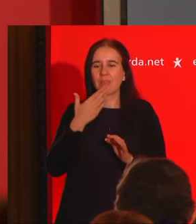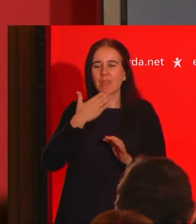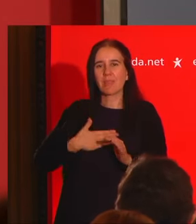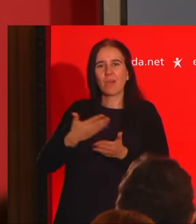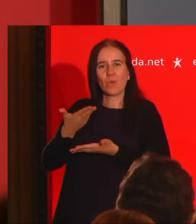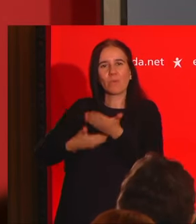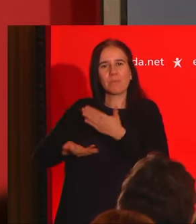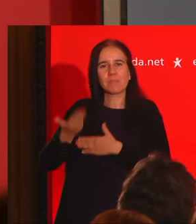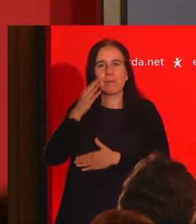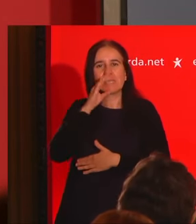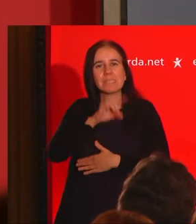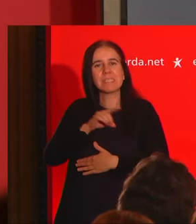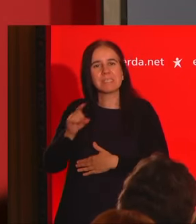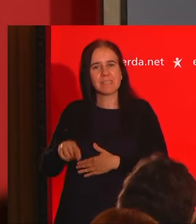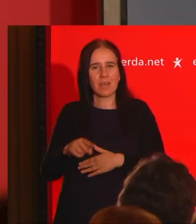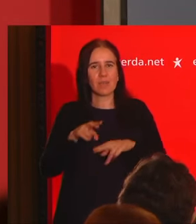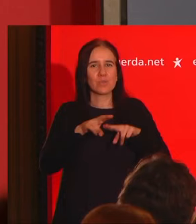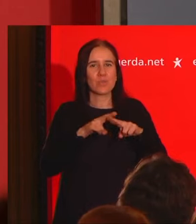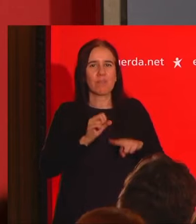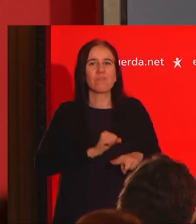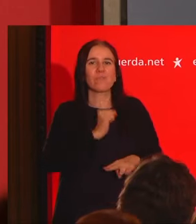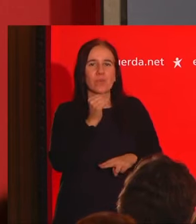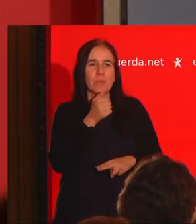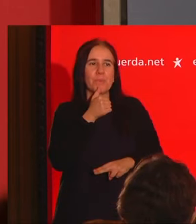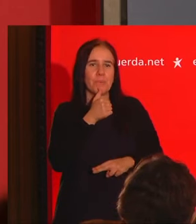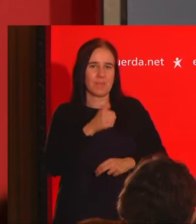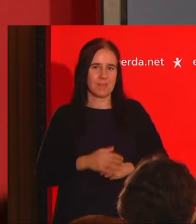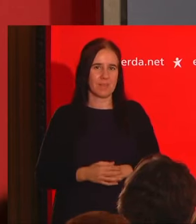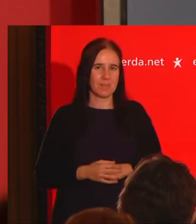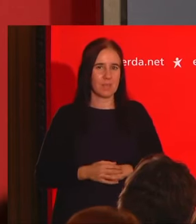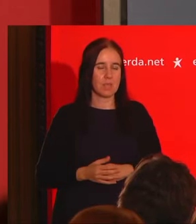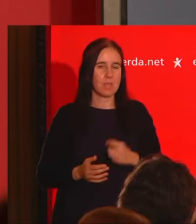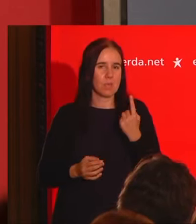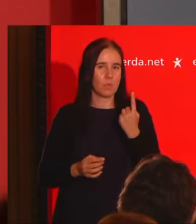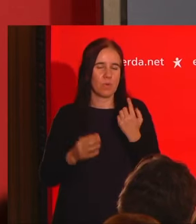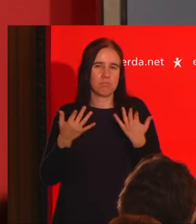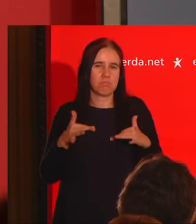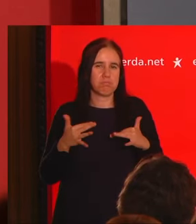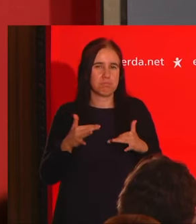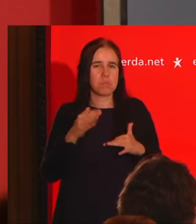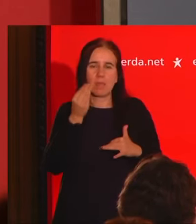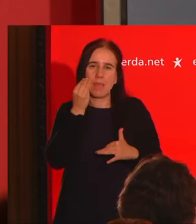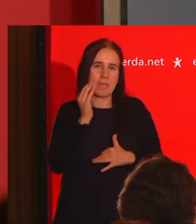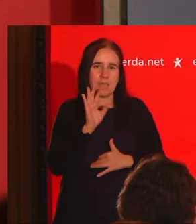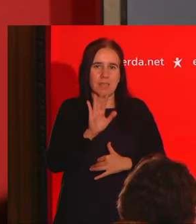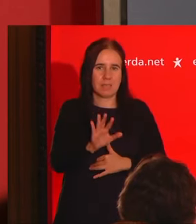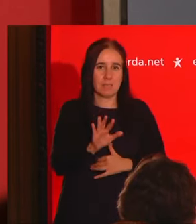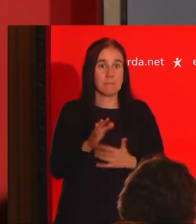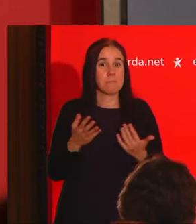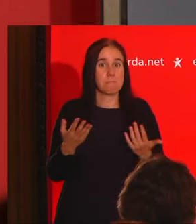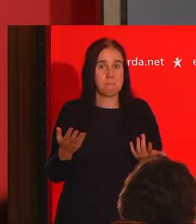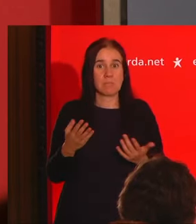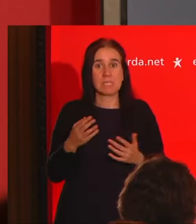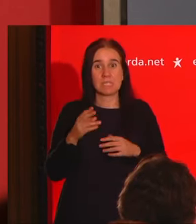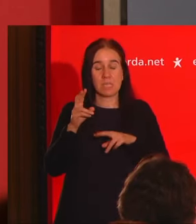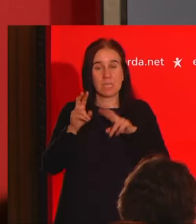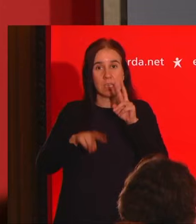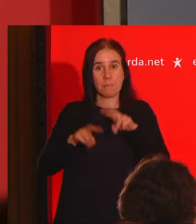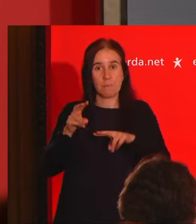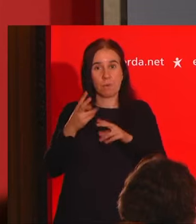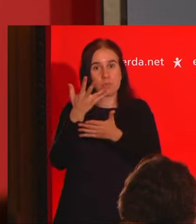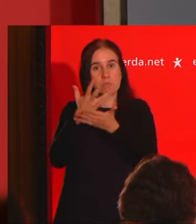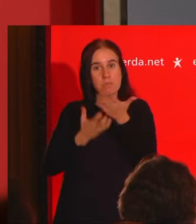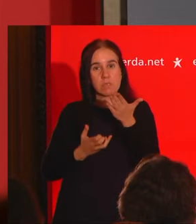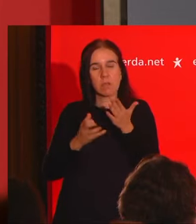compensador do que furtar uns chocolates. E há uma razão muito forte para que assim seja. Fugir aos impostos